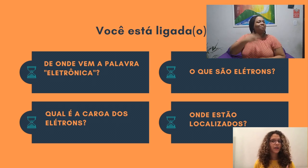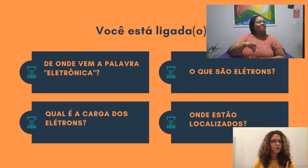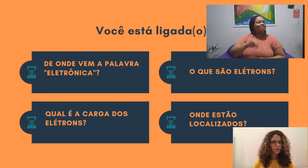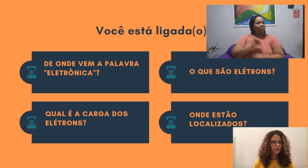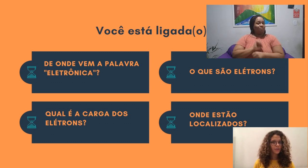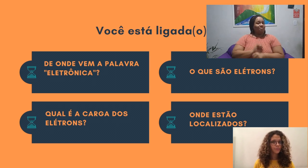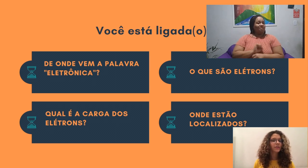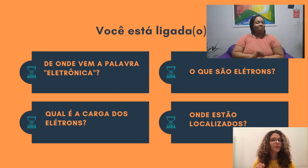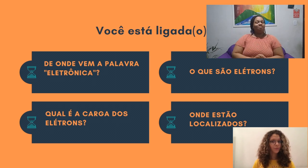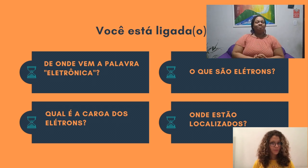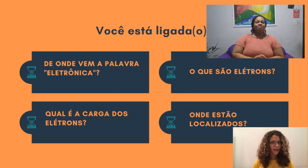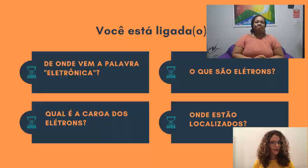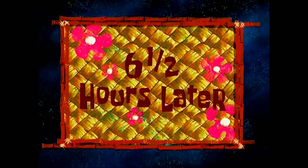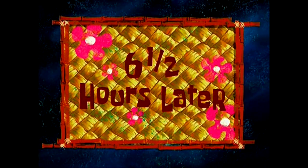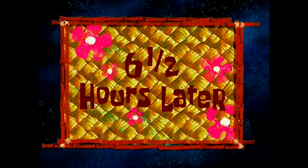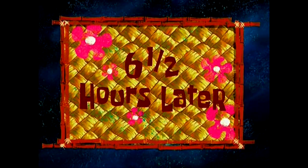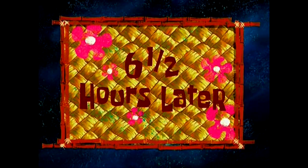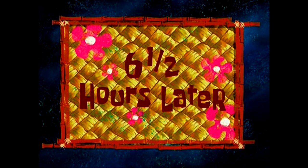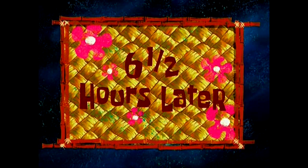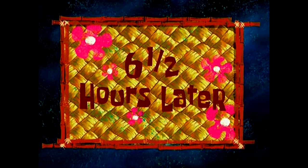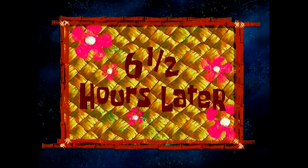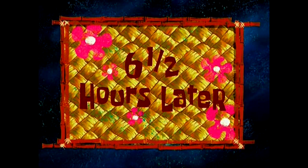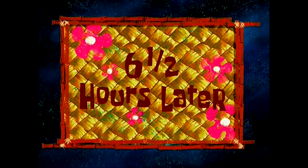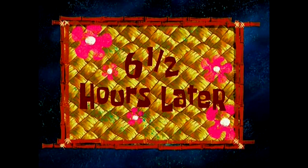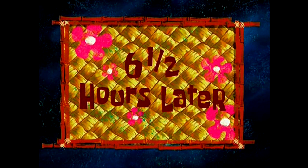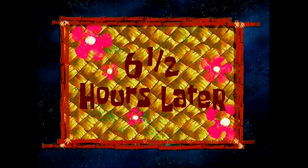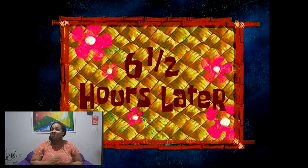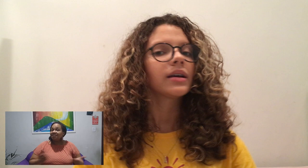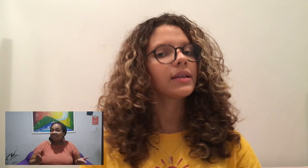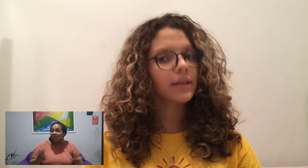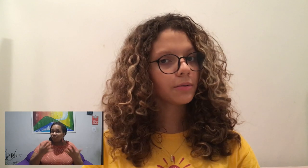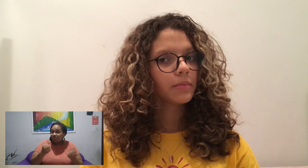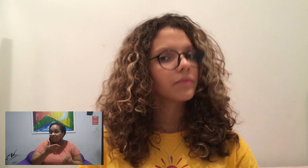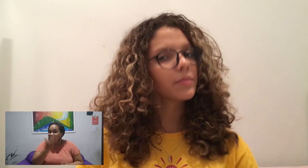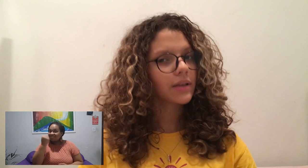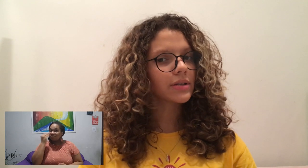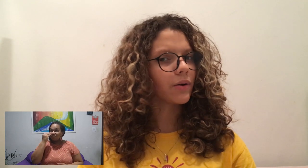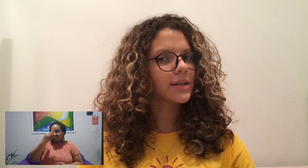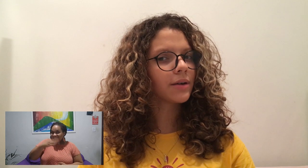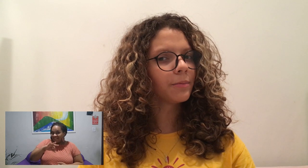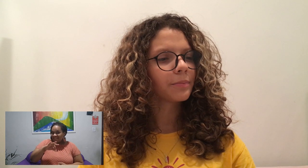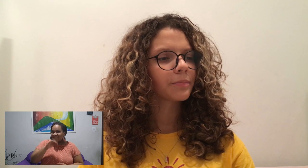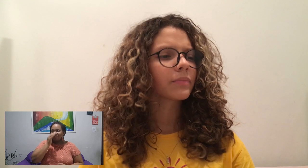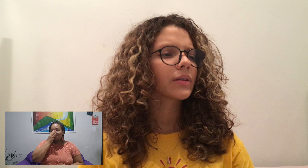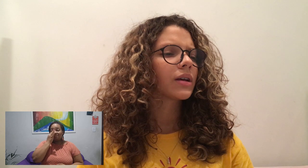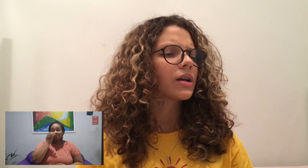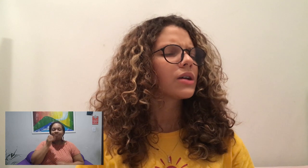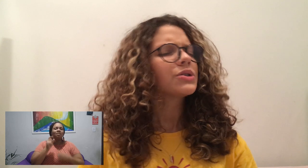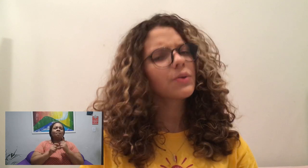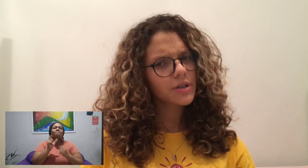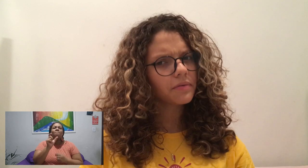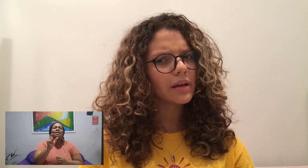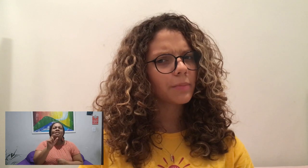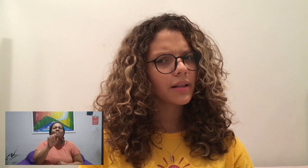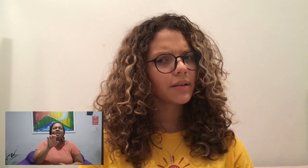volta a gente corrige. Eu vou esperar. 6h30 depois. Então, vamos à nossa correção?